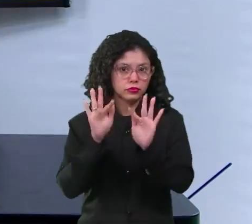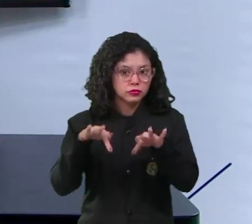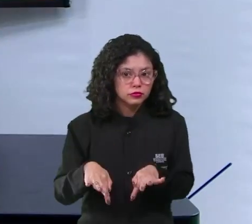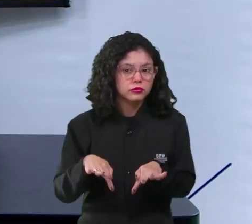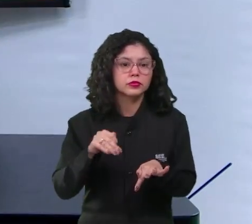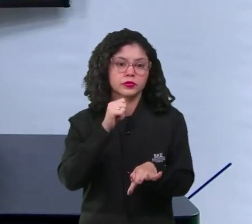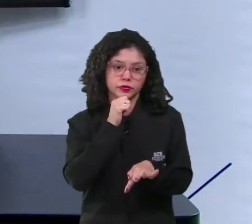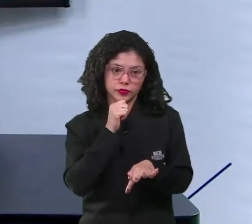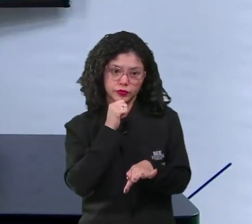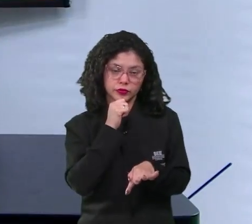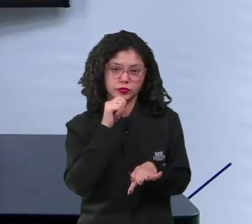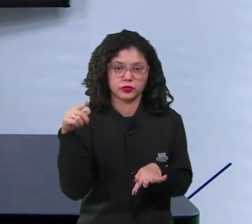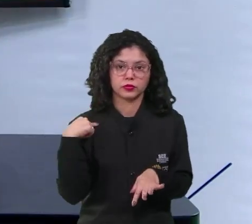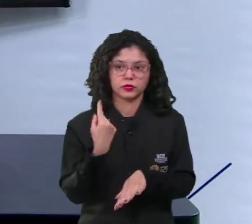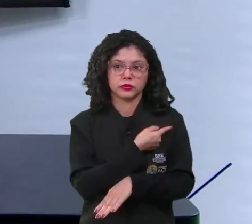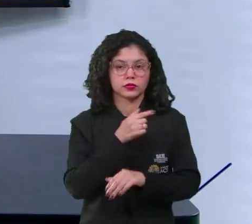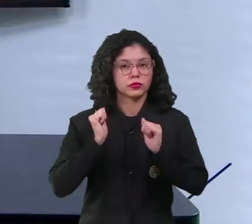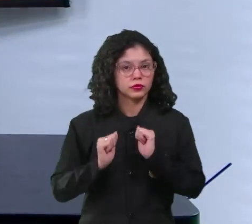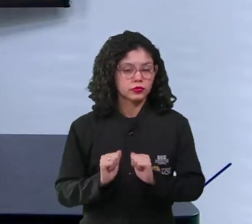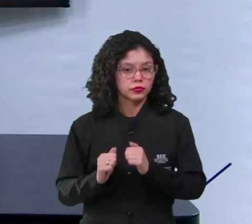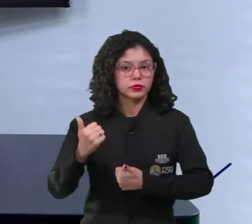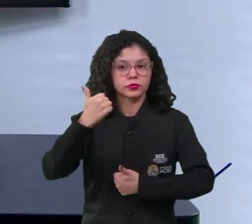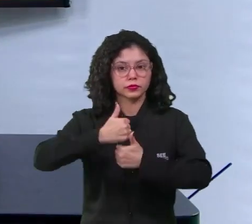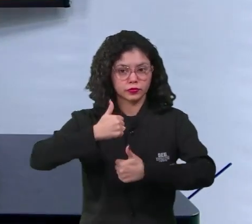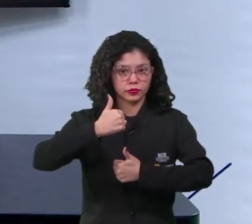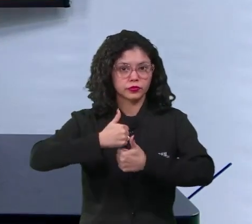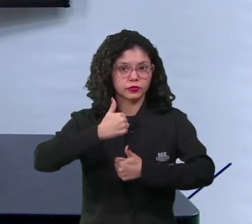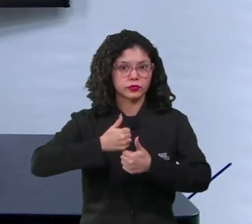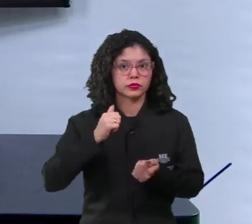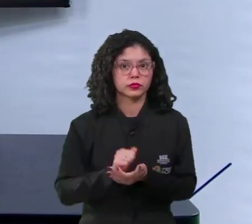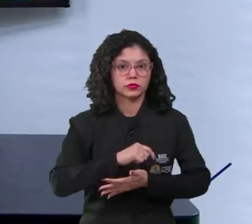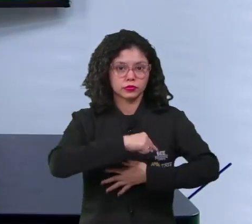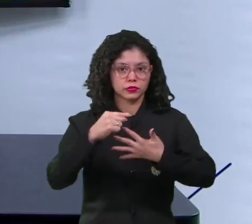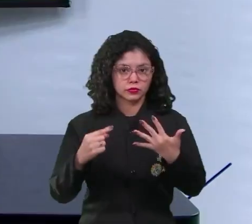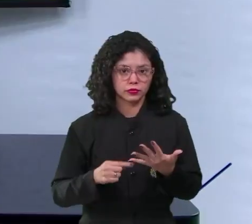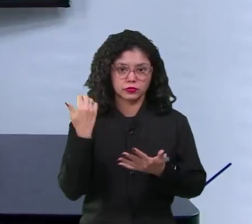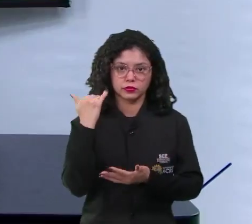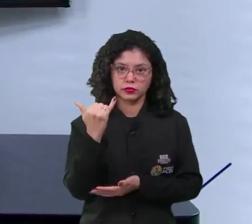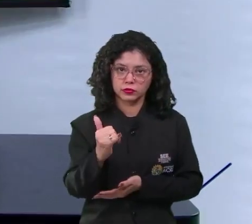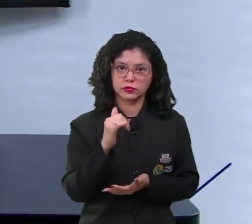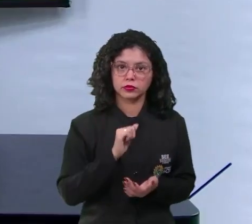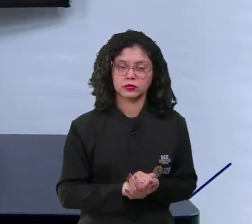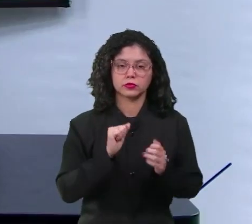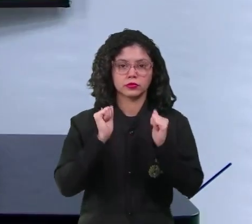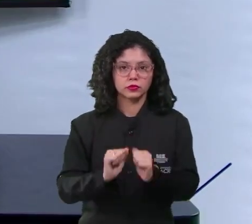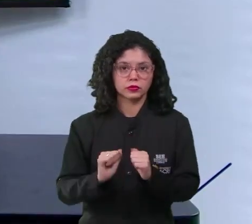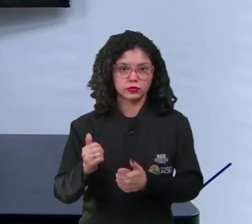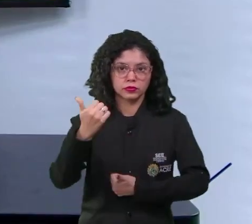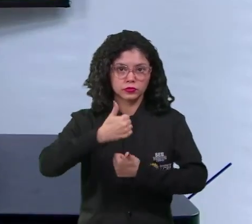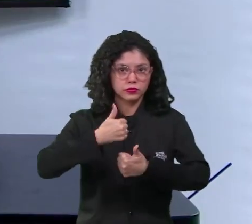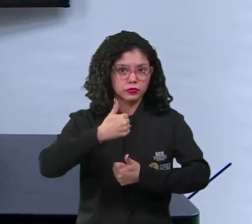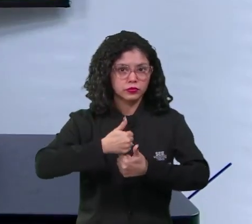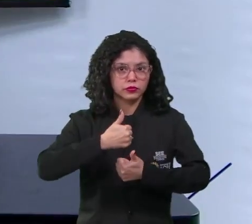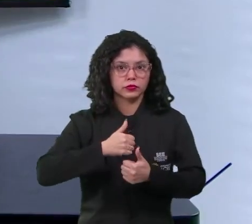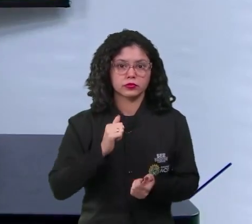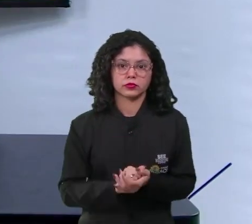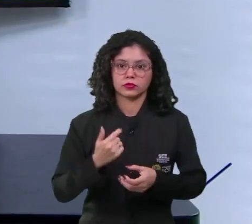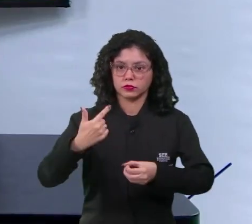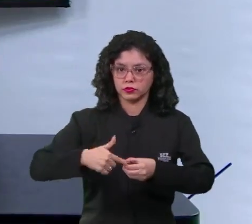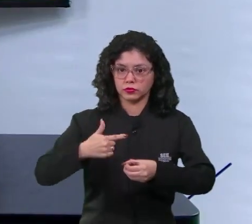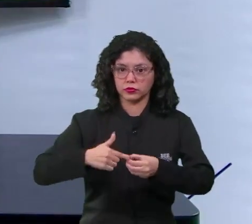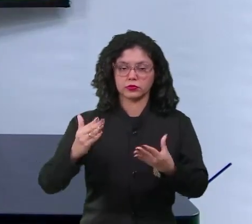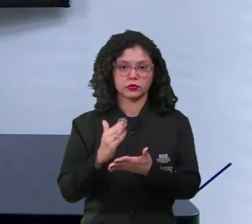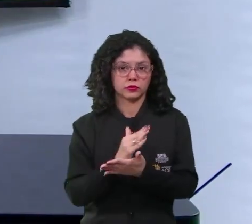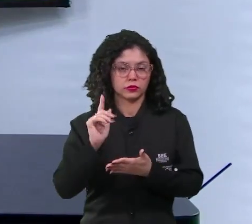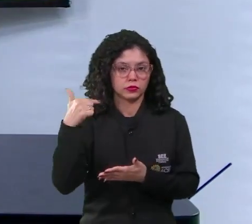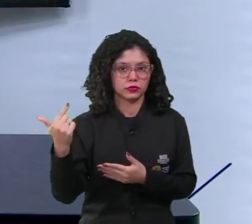vai acabar e a gente pode substituir as fontes de energias. Então, nós podemos substituir o petróleo por